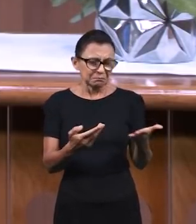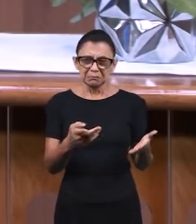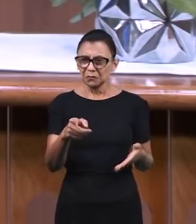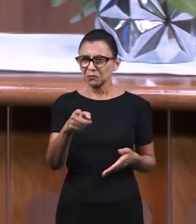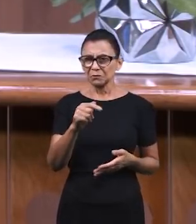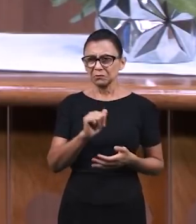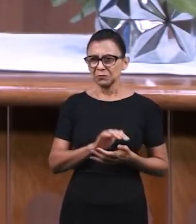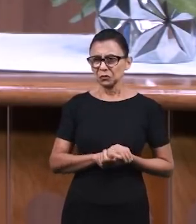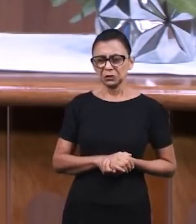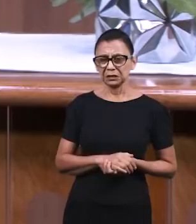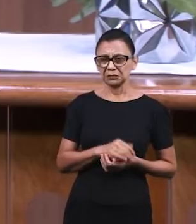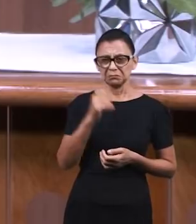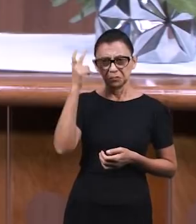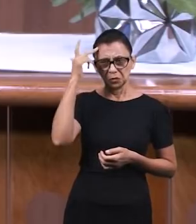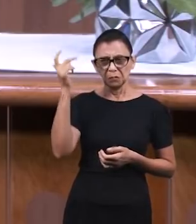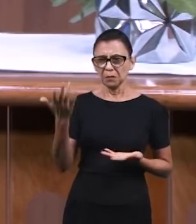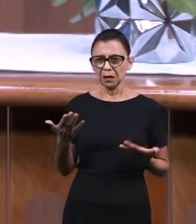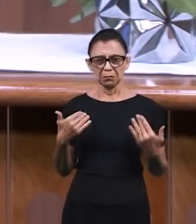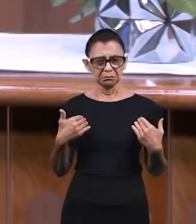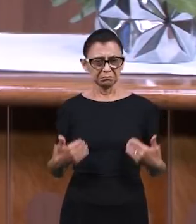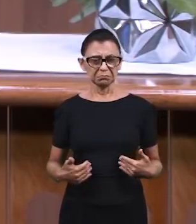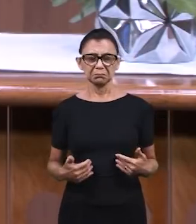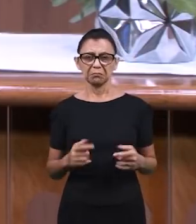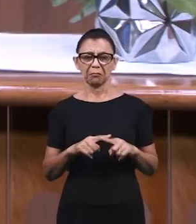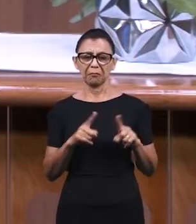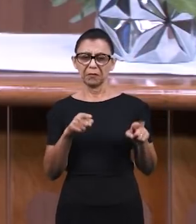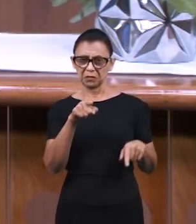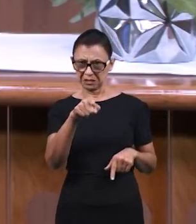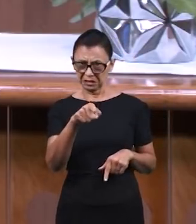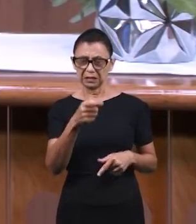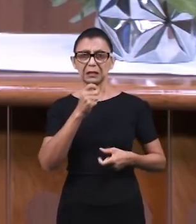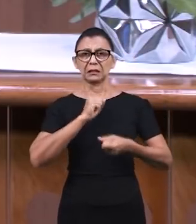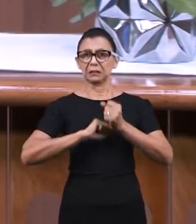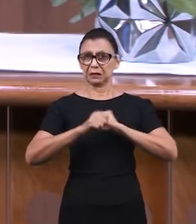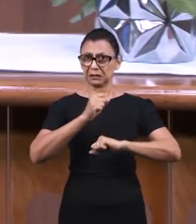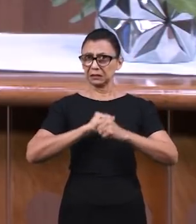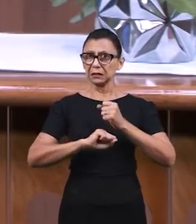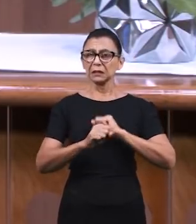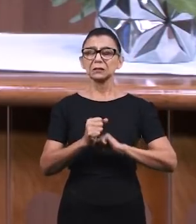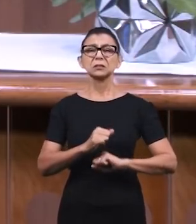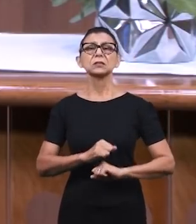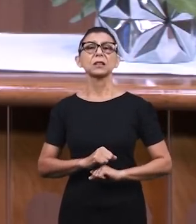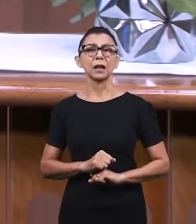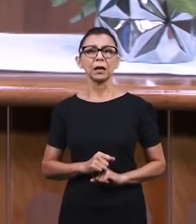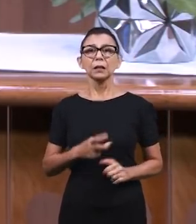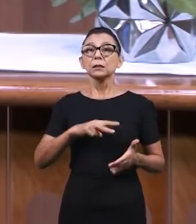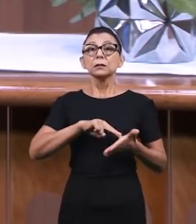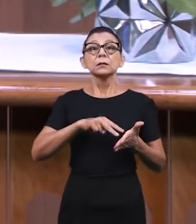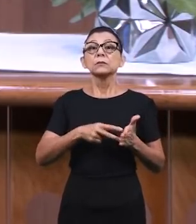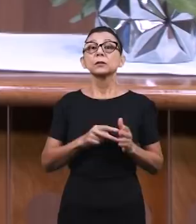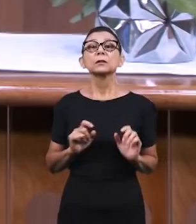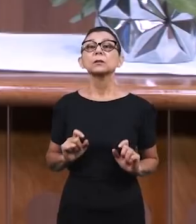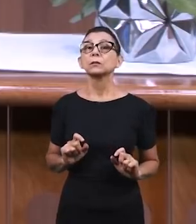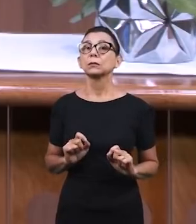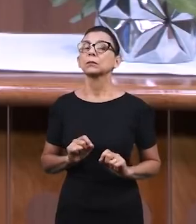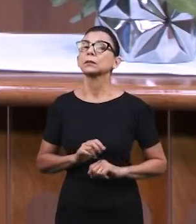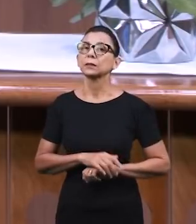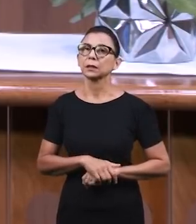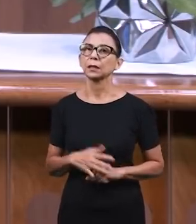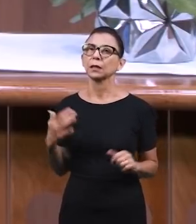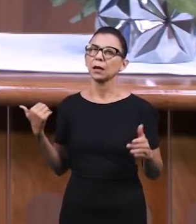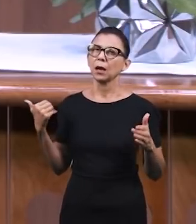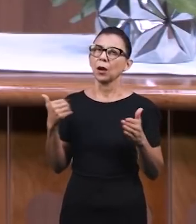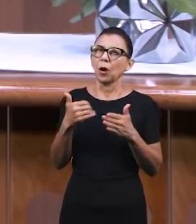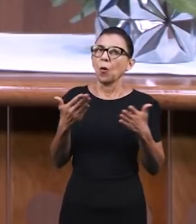somática, e o médico diz que você tem um problema de ansiedade. O que significa isso? A ansiedade hoje,